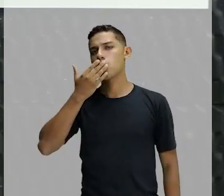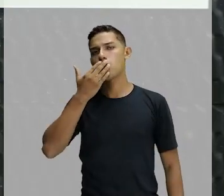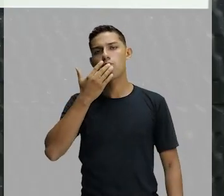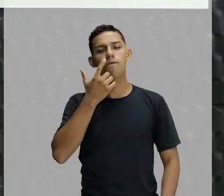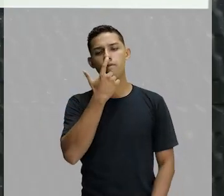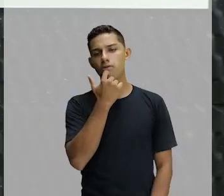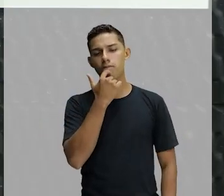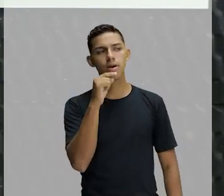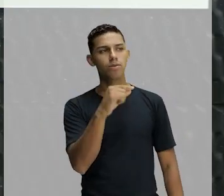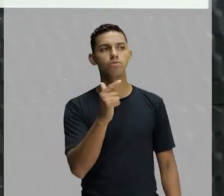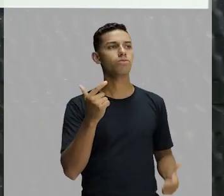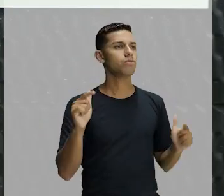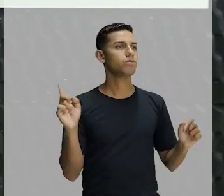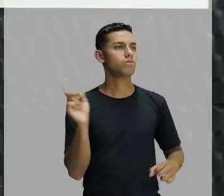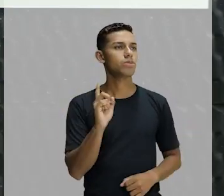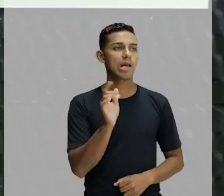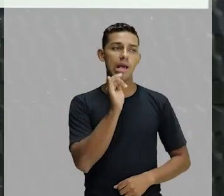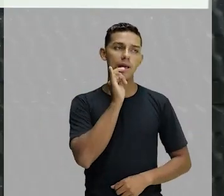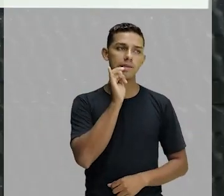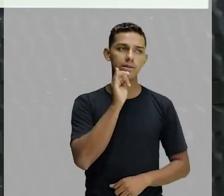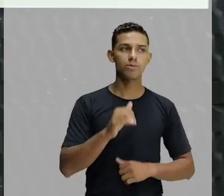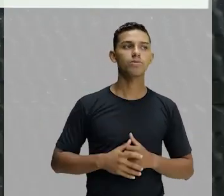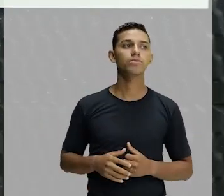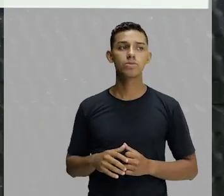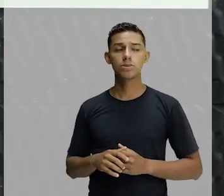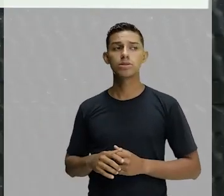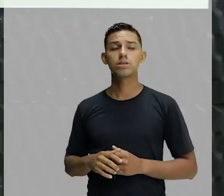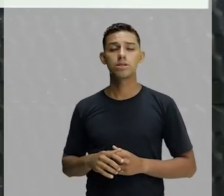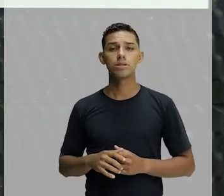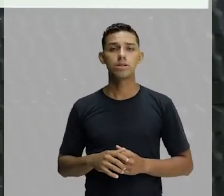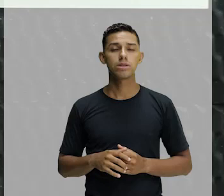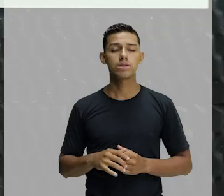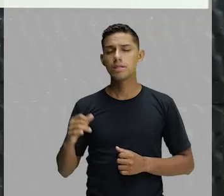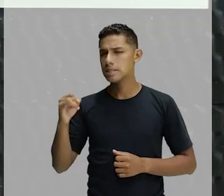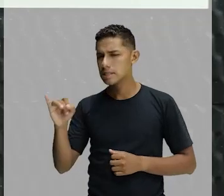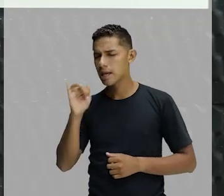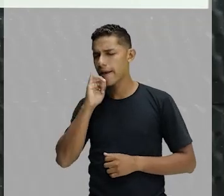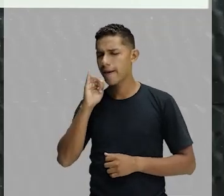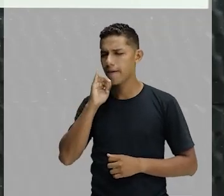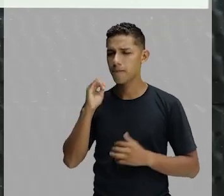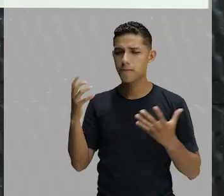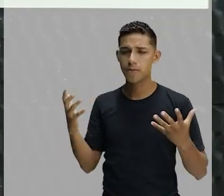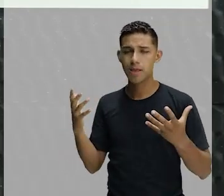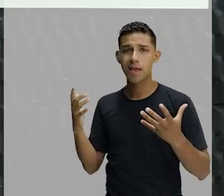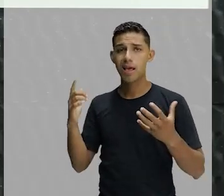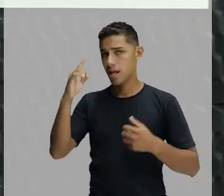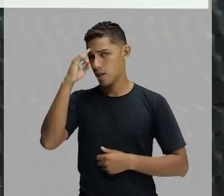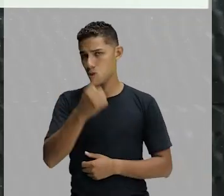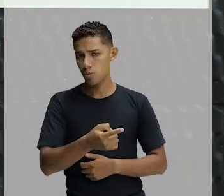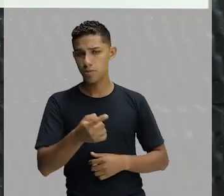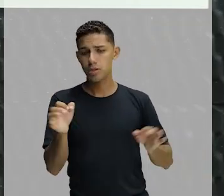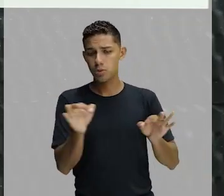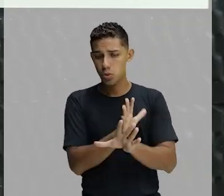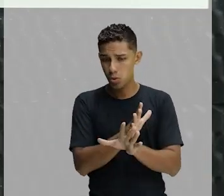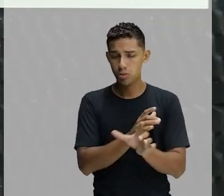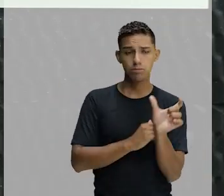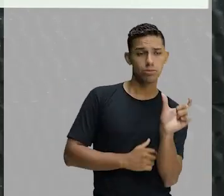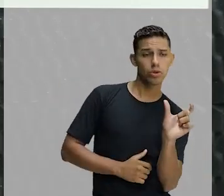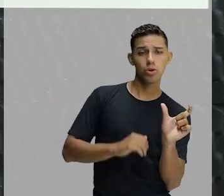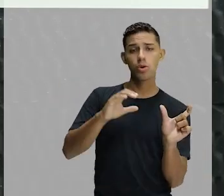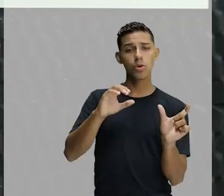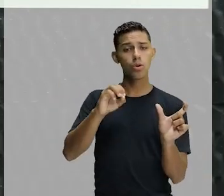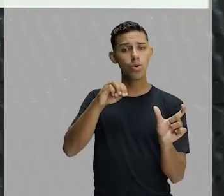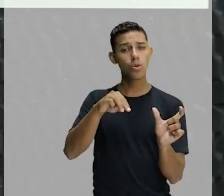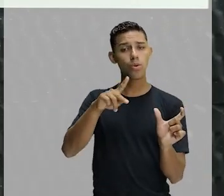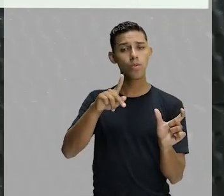vermelho. Se, por exemplo, se fosse um caso de dominância completa, na